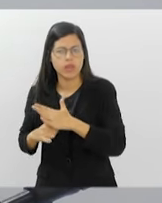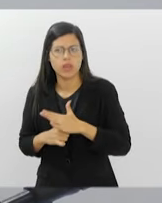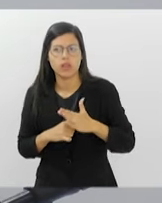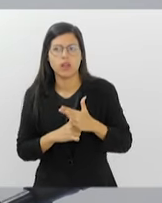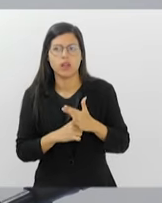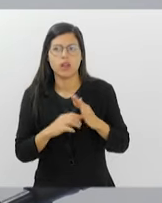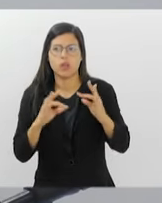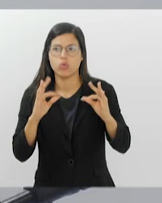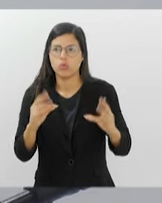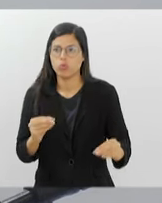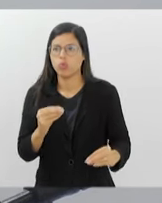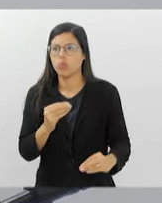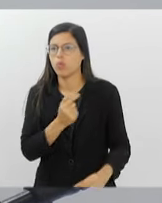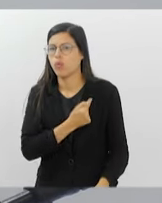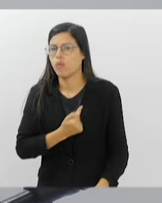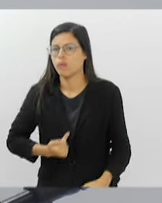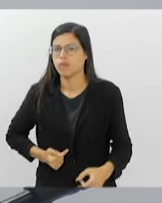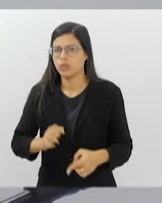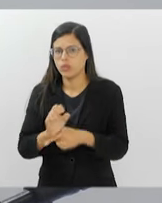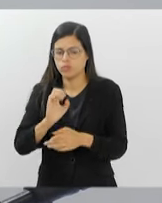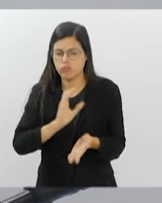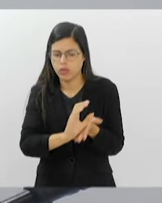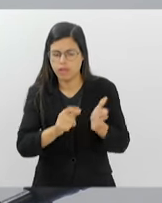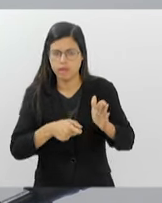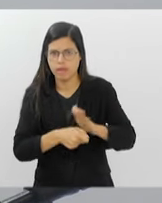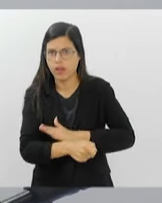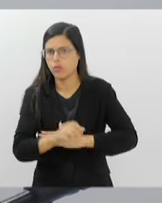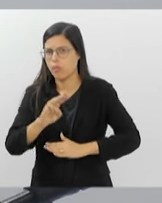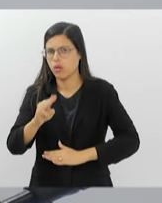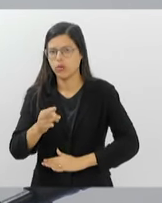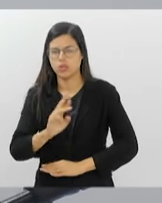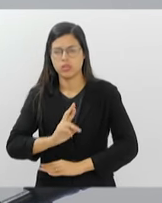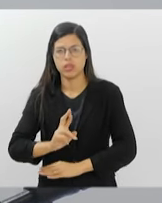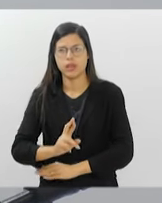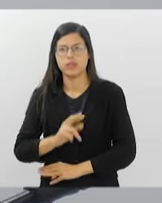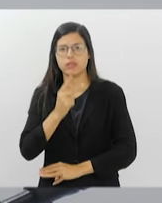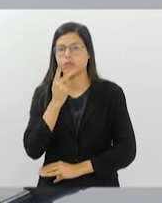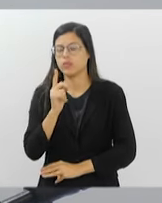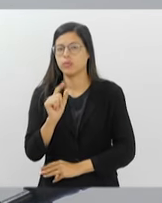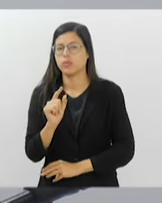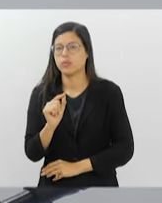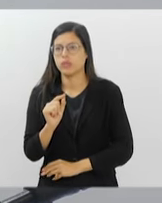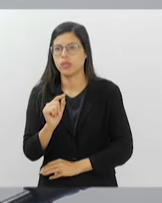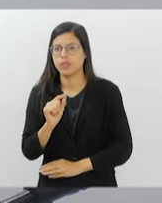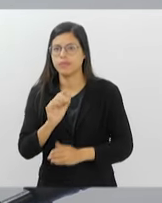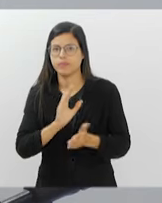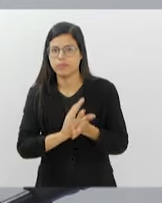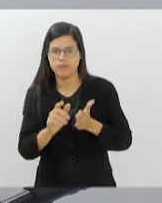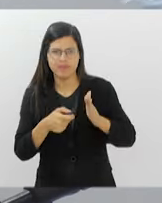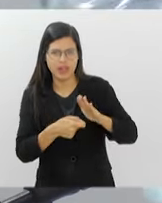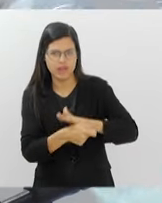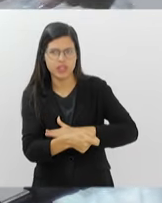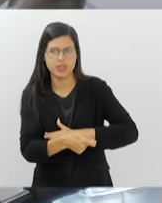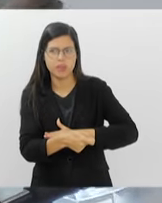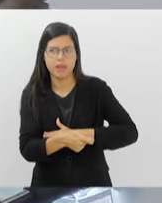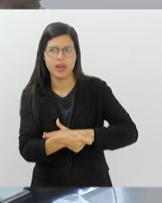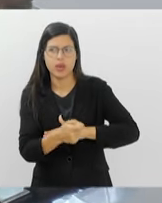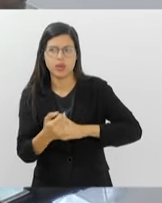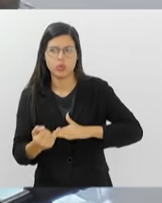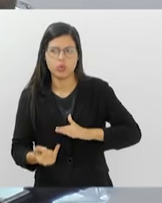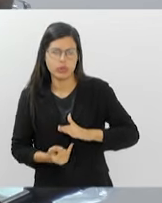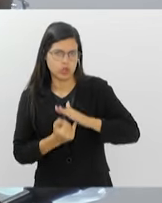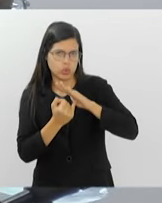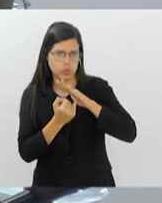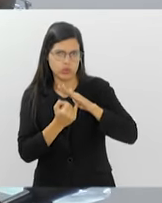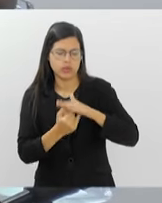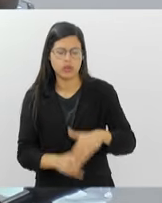governo do estado investe milhões de reais sob o o título de e investimento proporcional e institucional do Governo